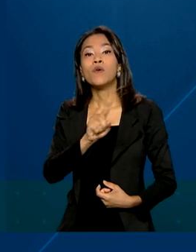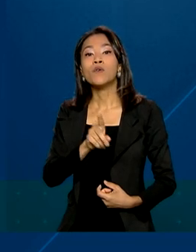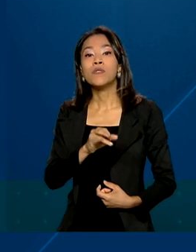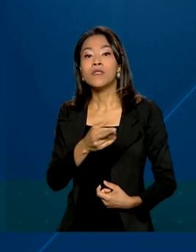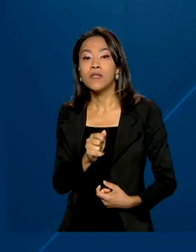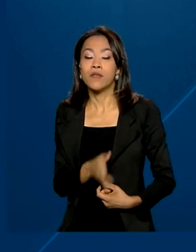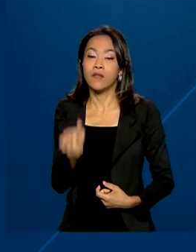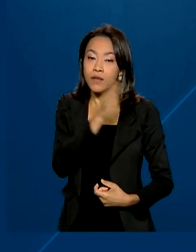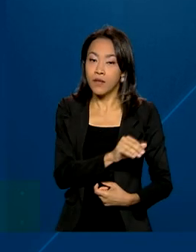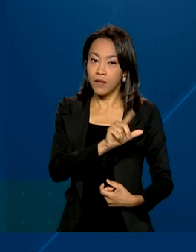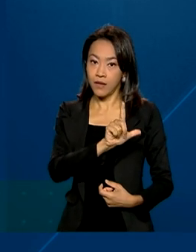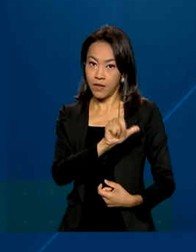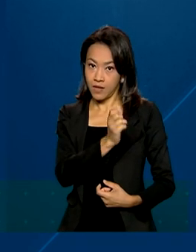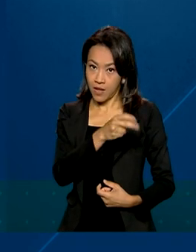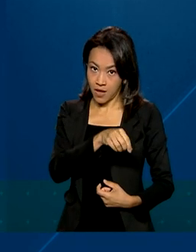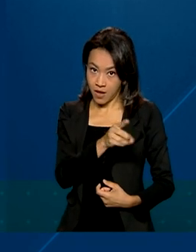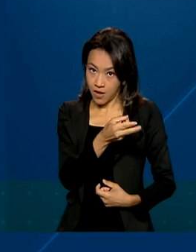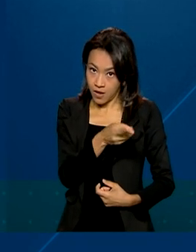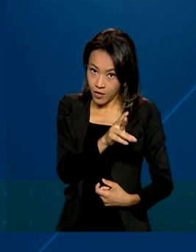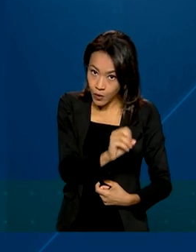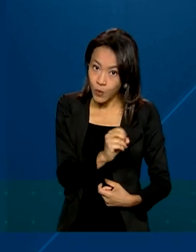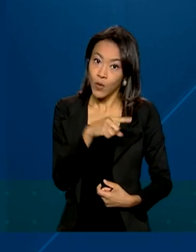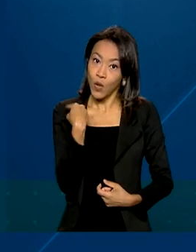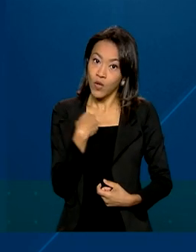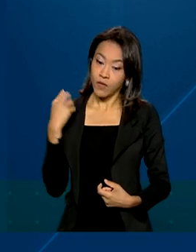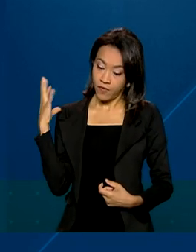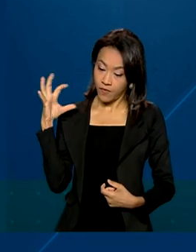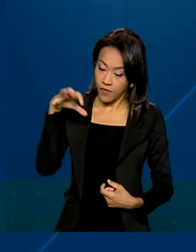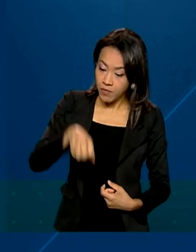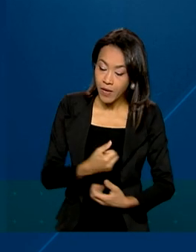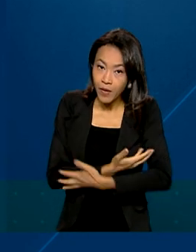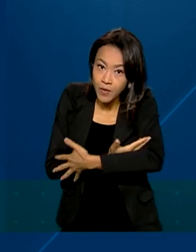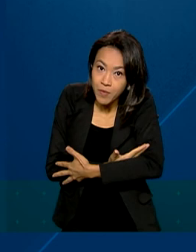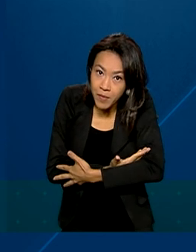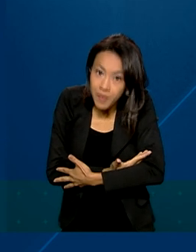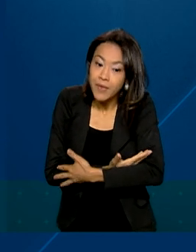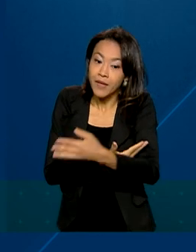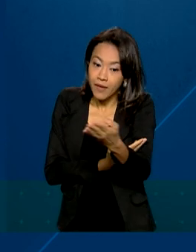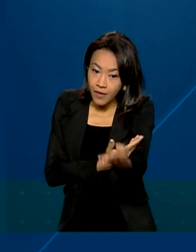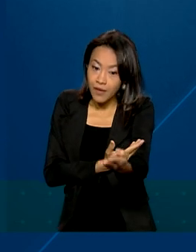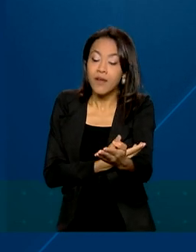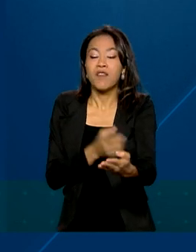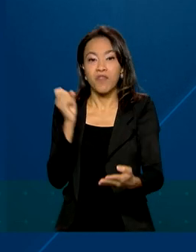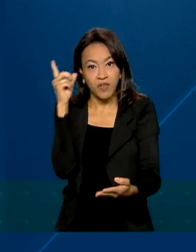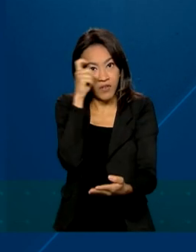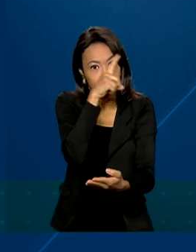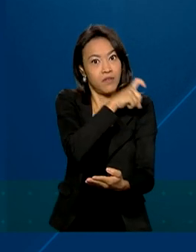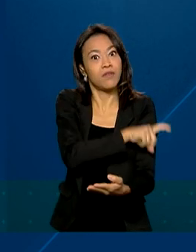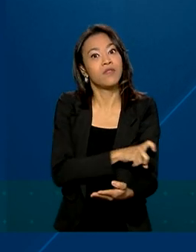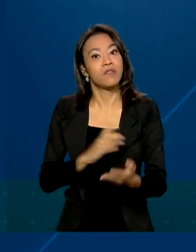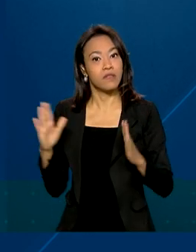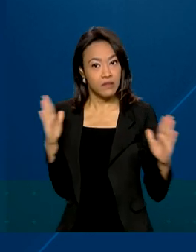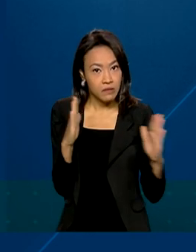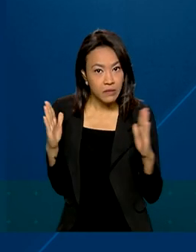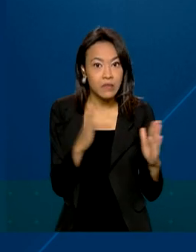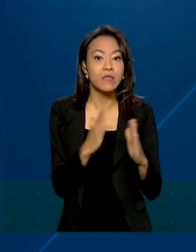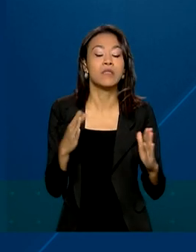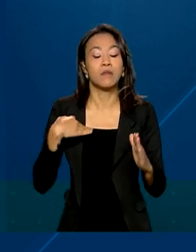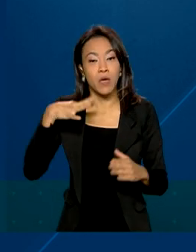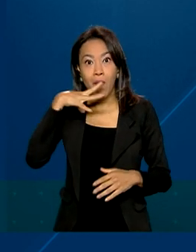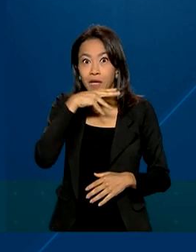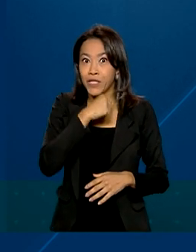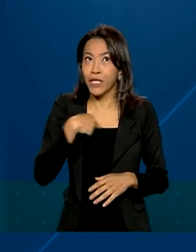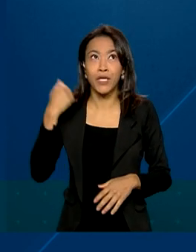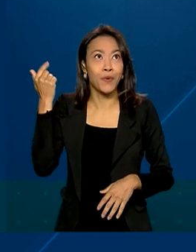e Leandro Braga Gomes. Viemos buscar nossa neném Giovana. Foram momentos difíceis, momentos que eu achei que eu